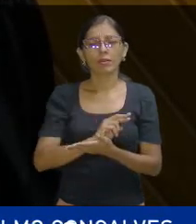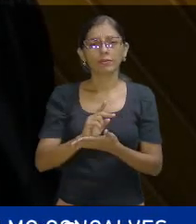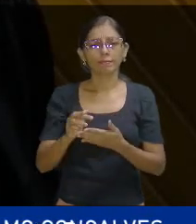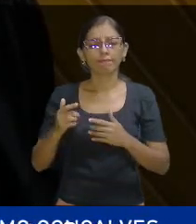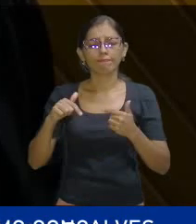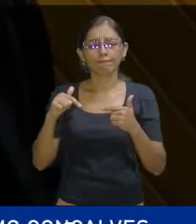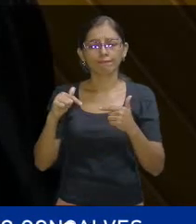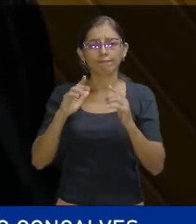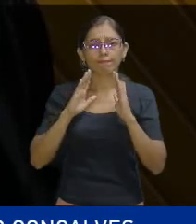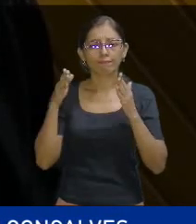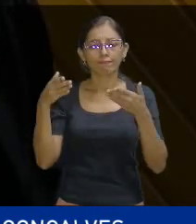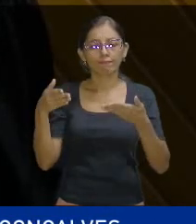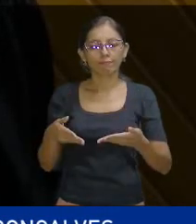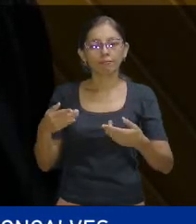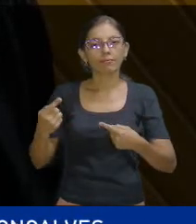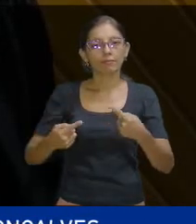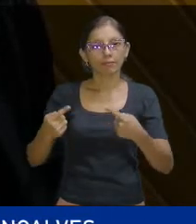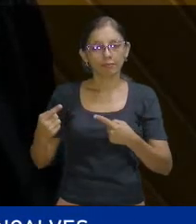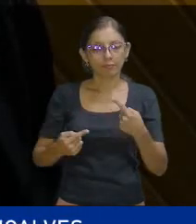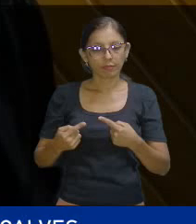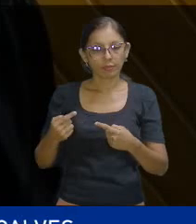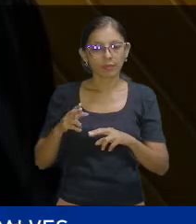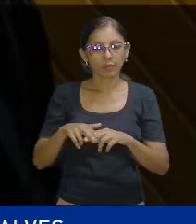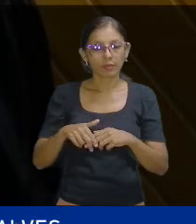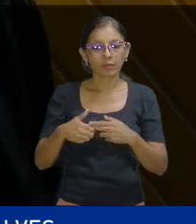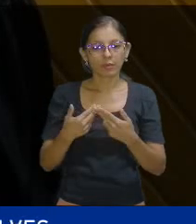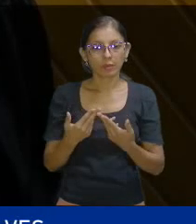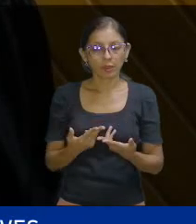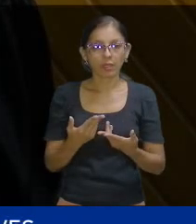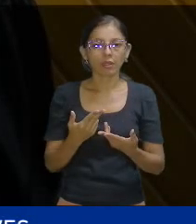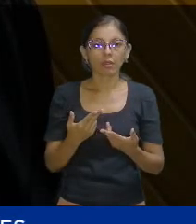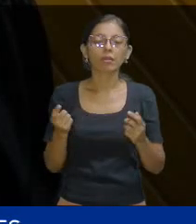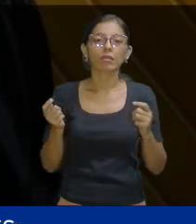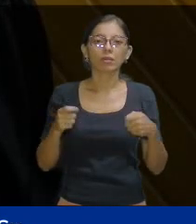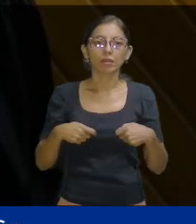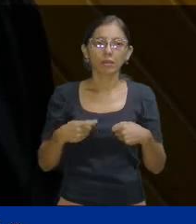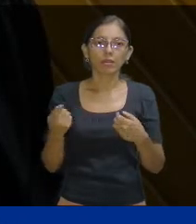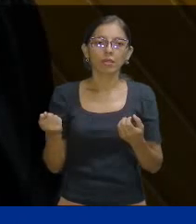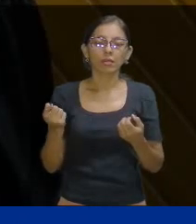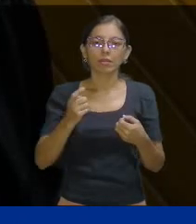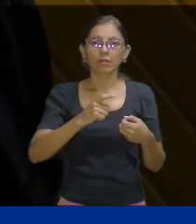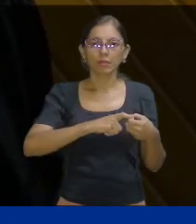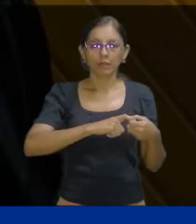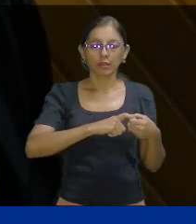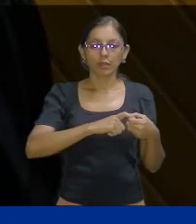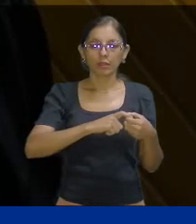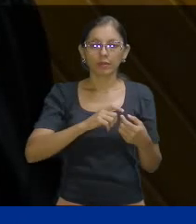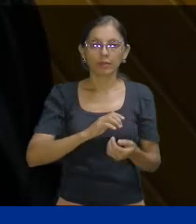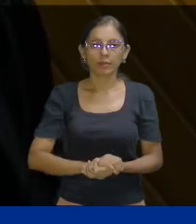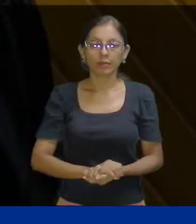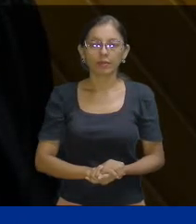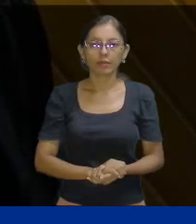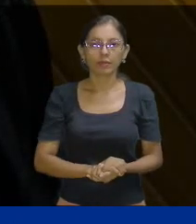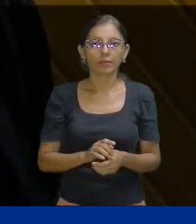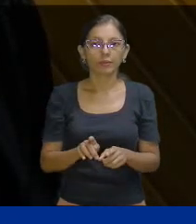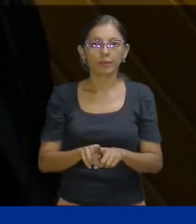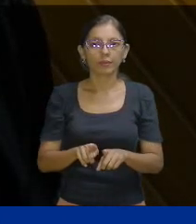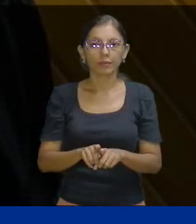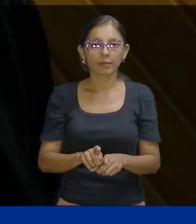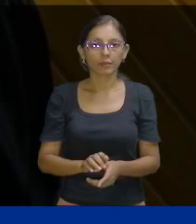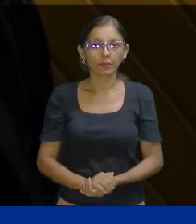atividades partidárias ordinárias. Por conseguinte, deve ser procedida a devolução da quantia correspondente ao Tesouro